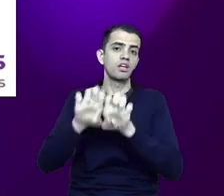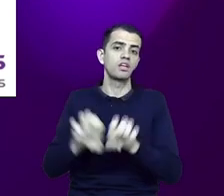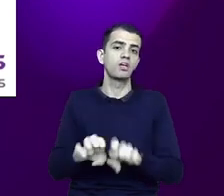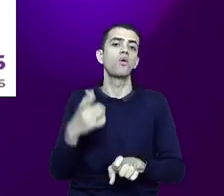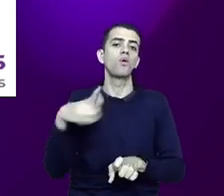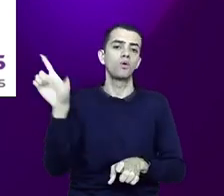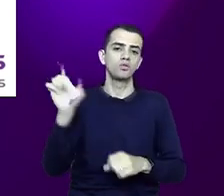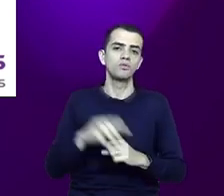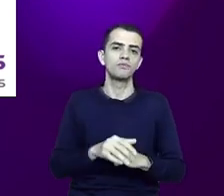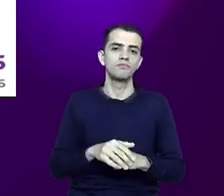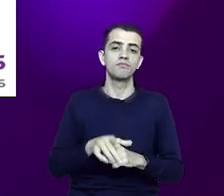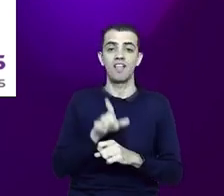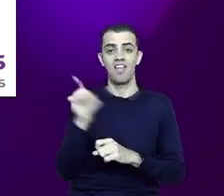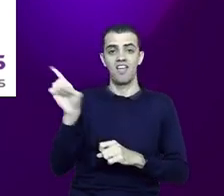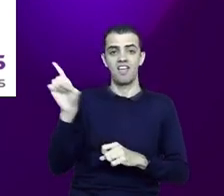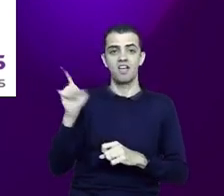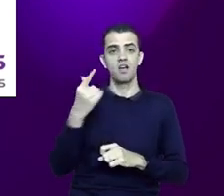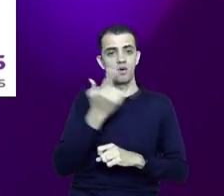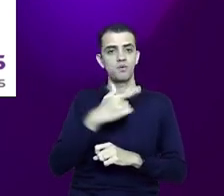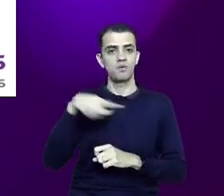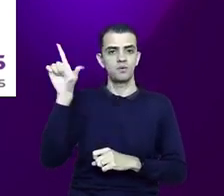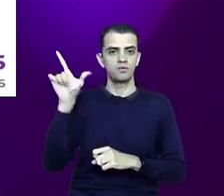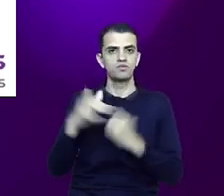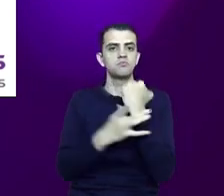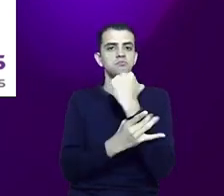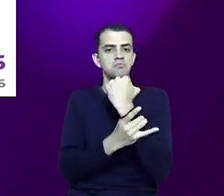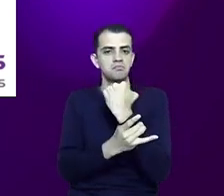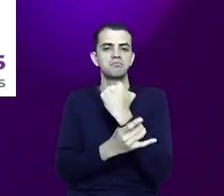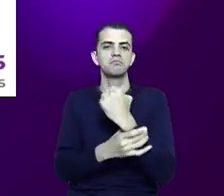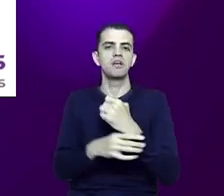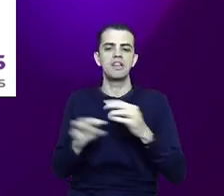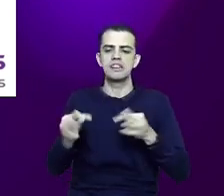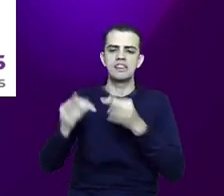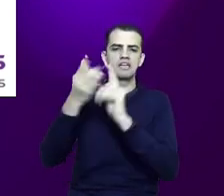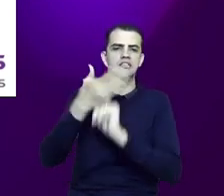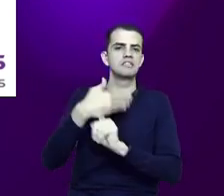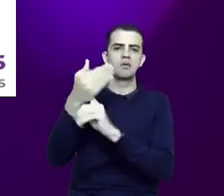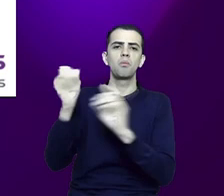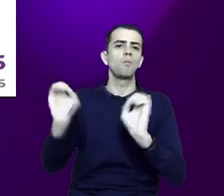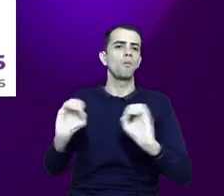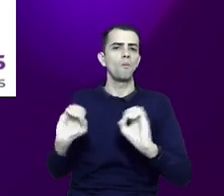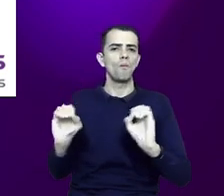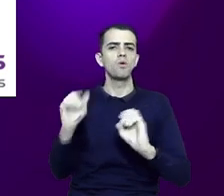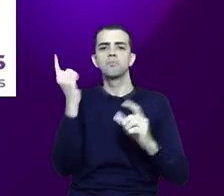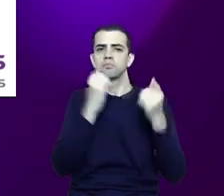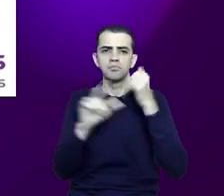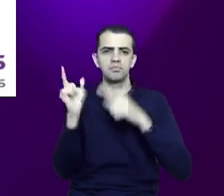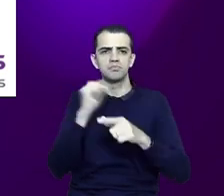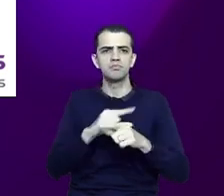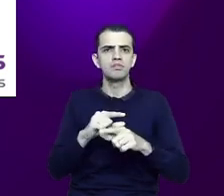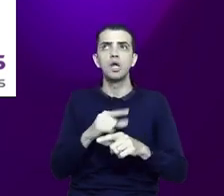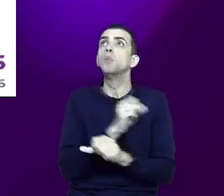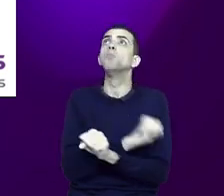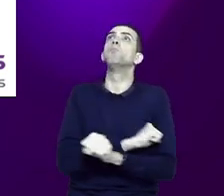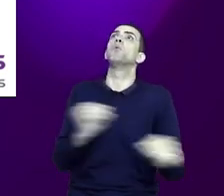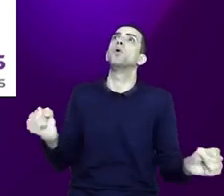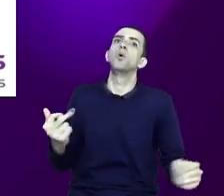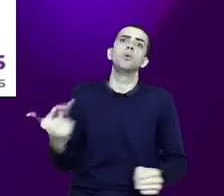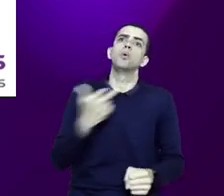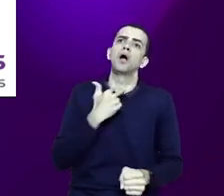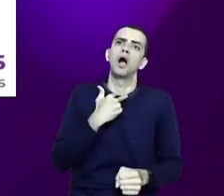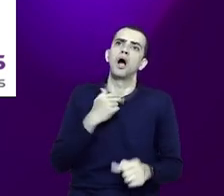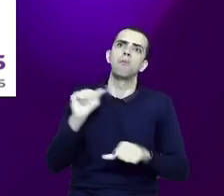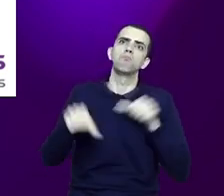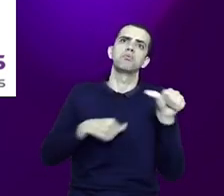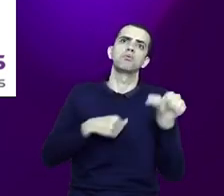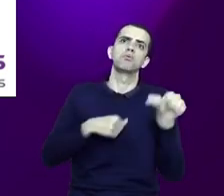que a gente conseguiu fazer uma fixação segura, sem nenhuma ajuda de tecnologia, e é possível sim fazer. Ninguém está falando que agora o mundo mudou e a